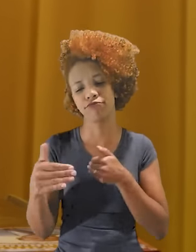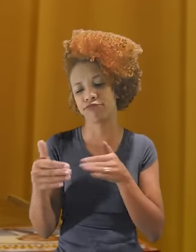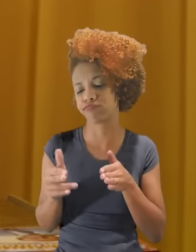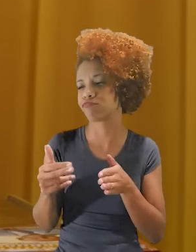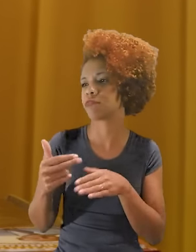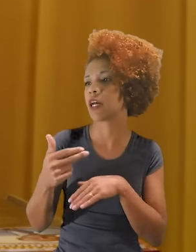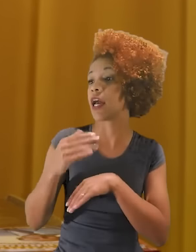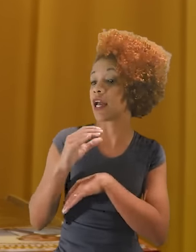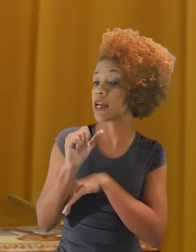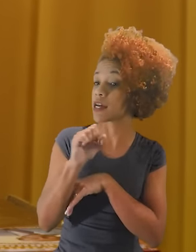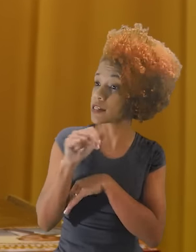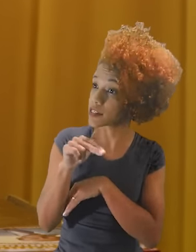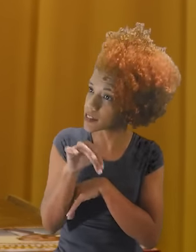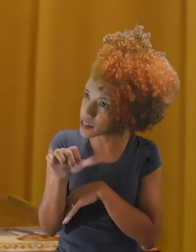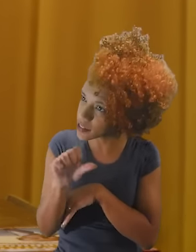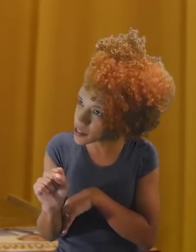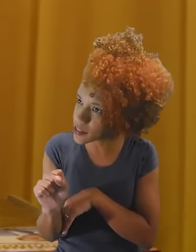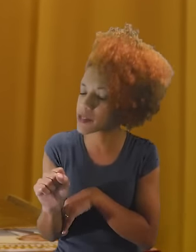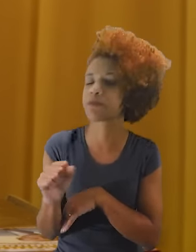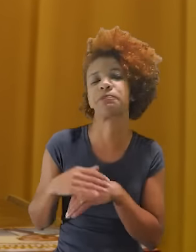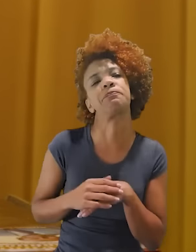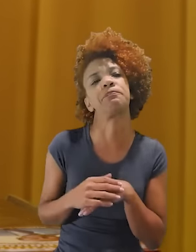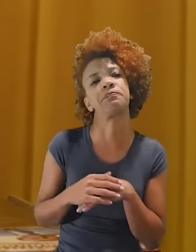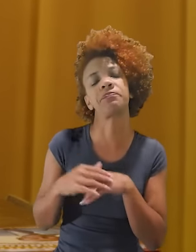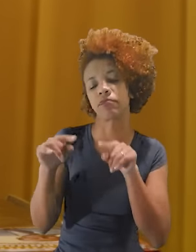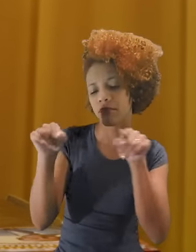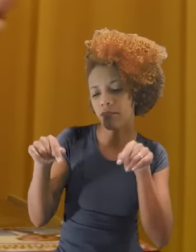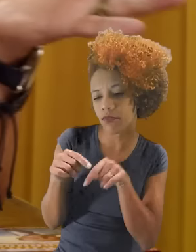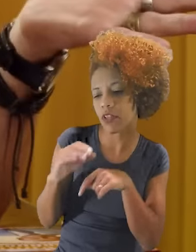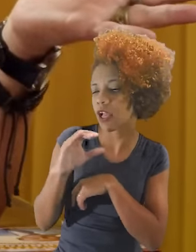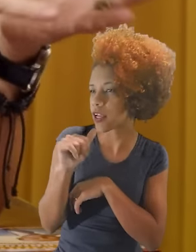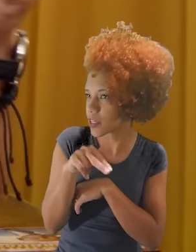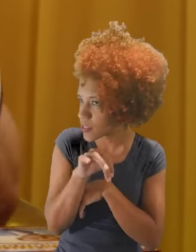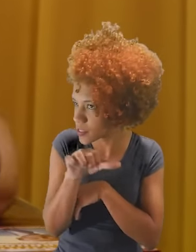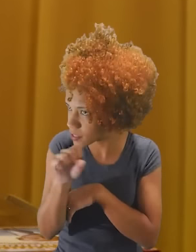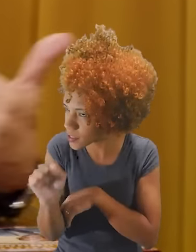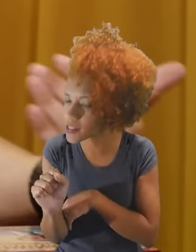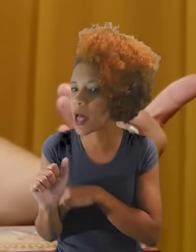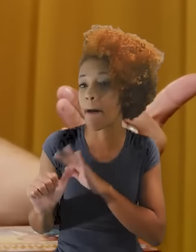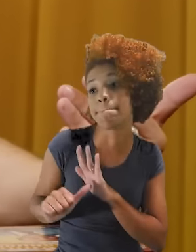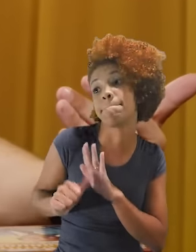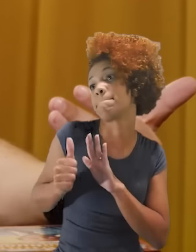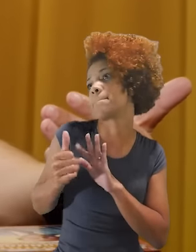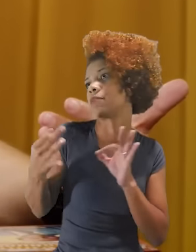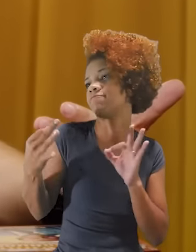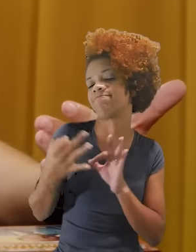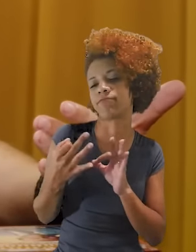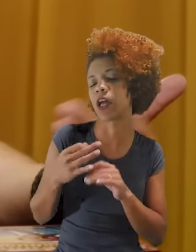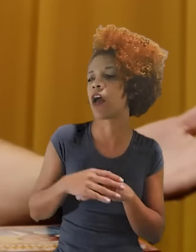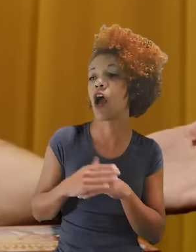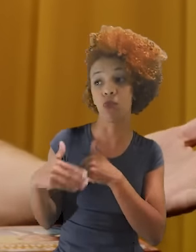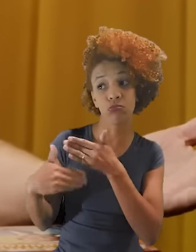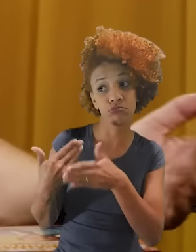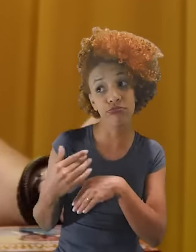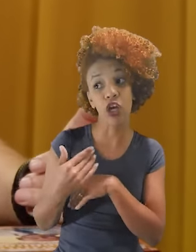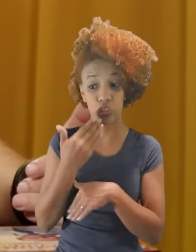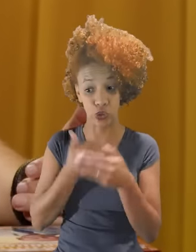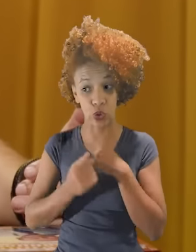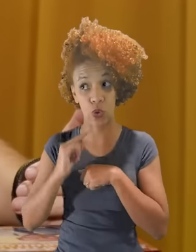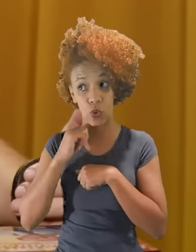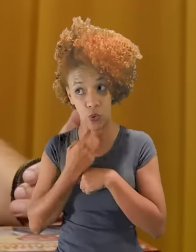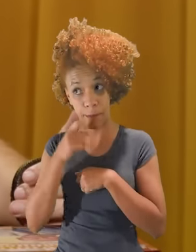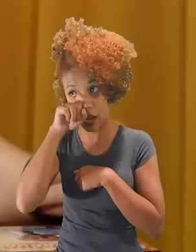em Kansas, que é o Leth & Grands, o nome. Aí ele montou em Kansas com esse cara, aí foi a primeira empreitada mesmo. Aí que eu vou chegar na história de comer lixo.